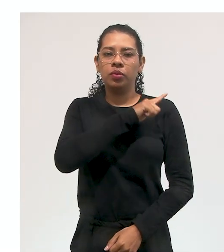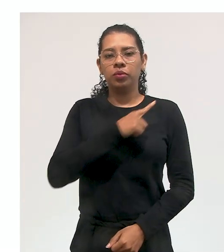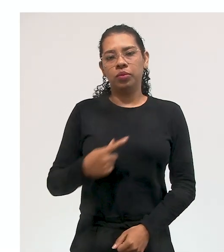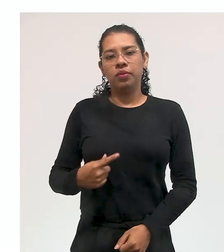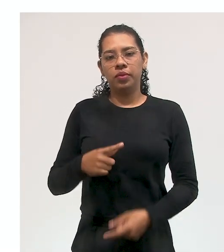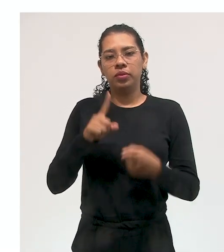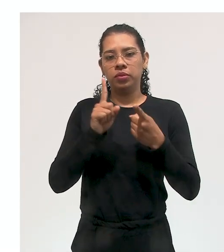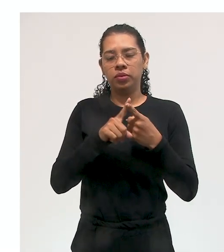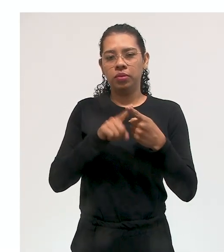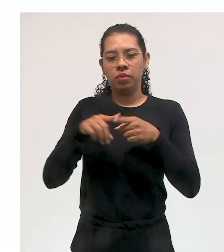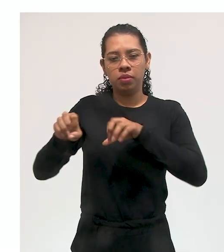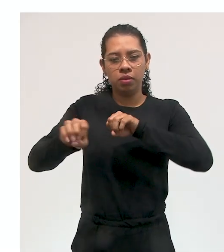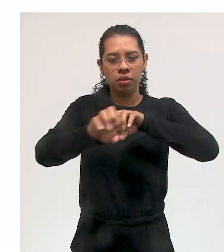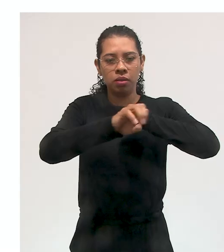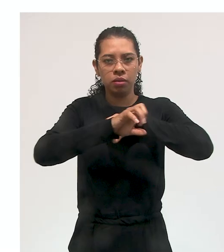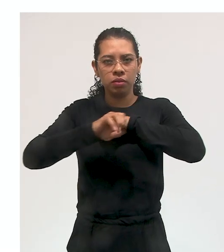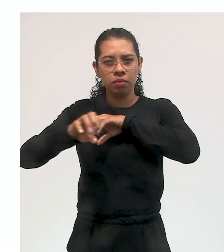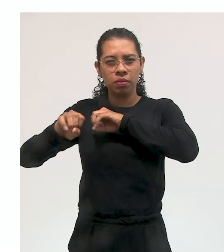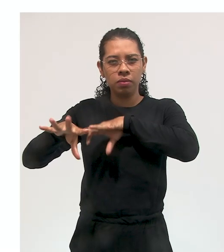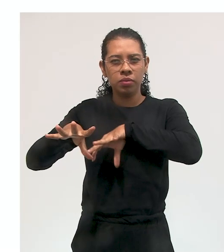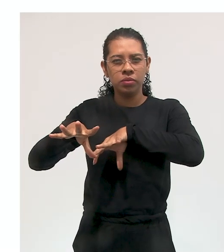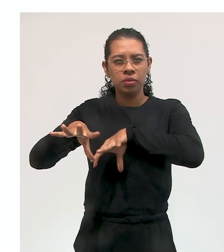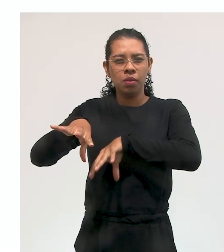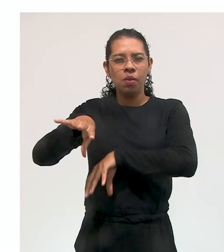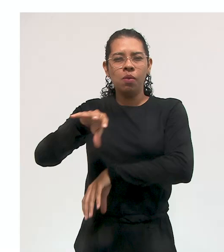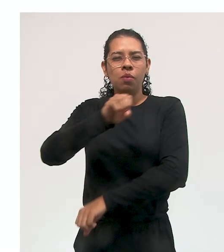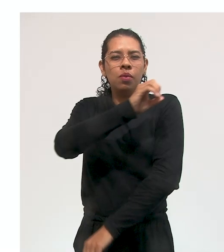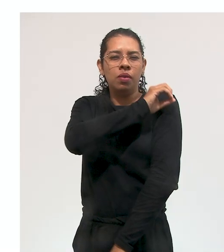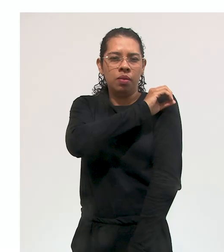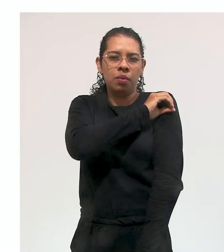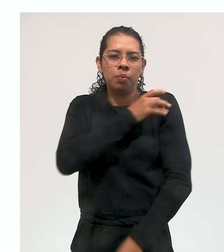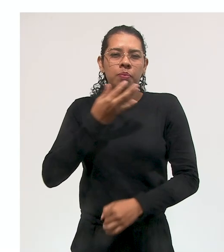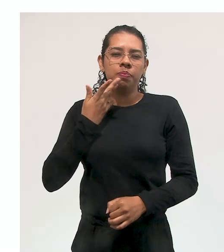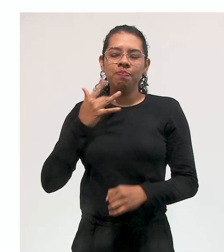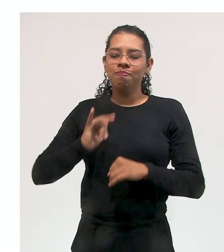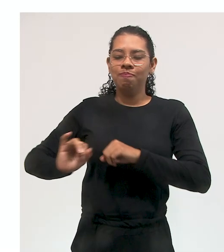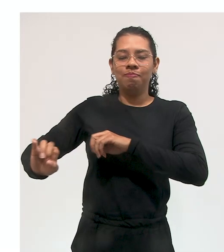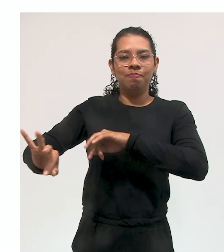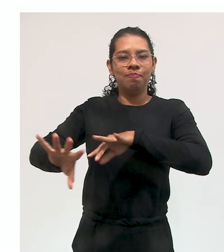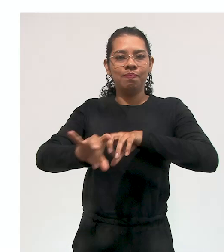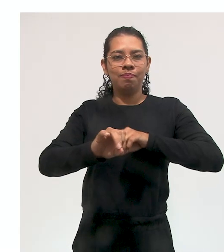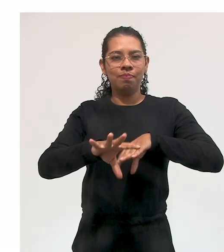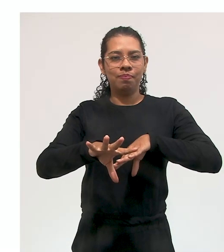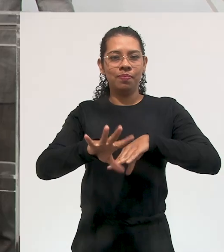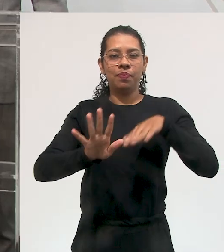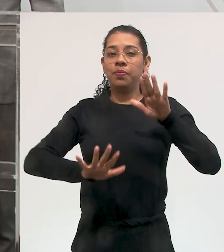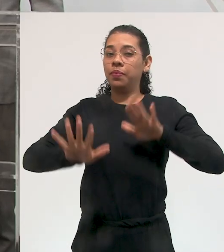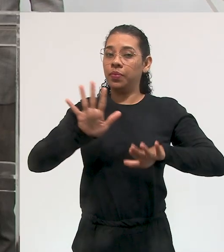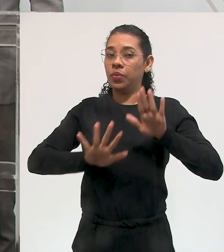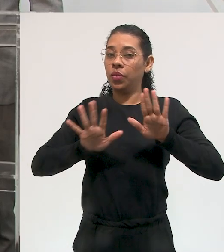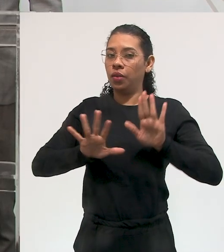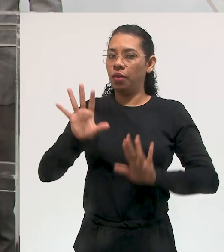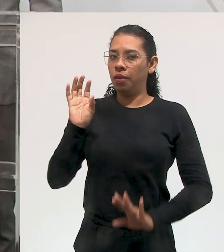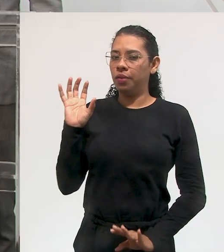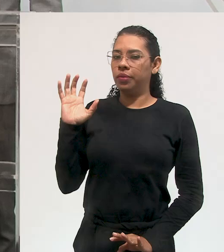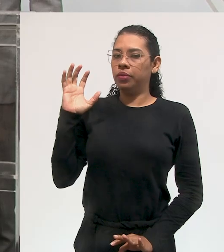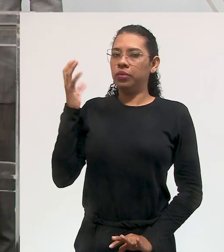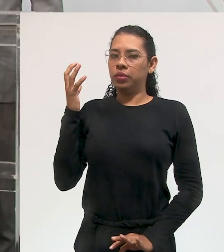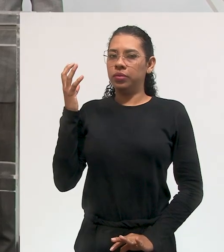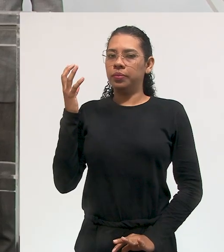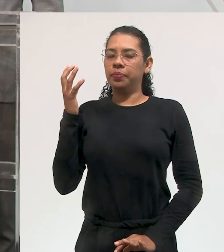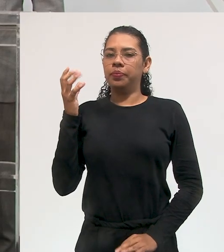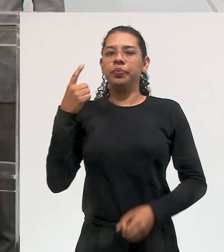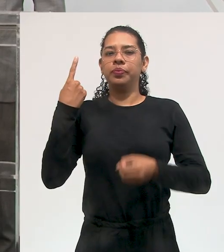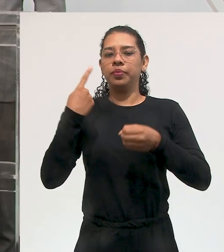Então, por exemplo, educação infantil, que eu falei para vocês que ela é ligada aos municípios, o que acontece? O município, às vezes,